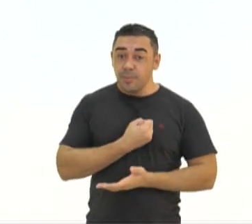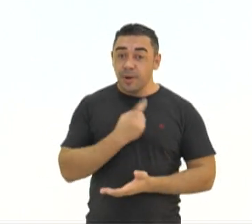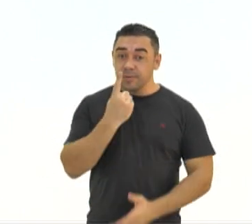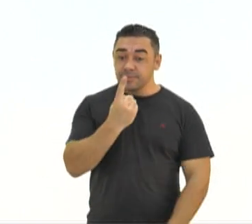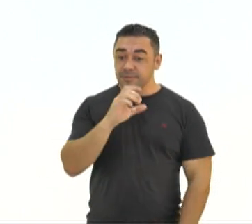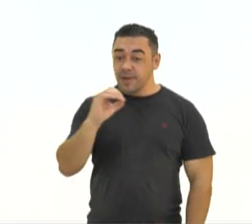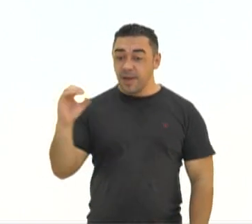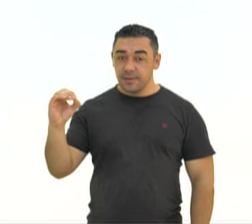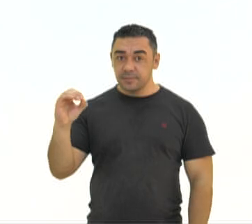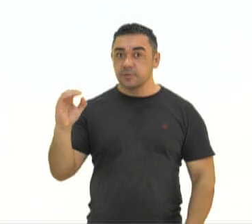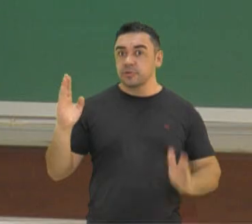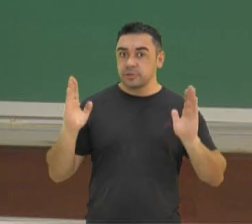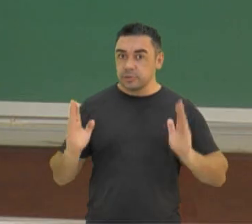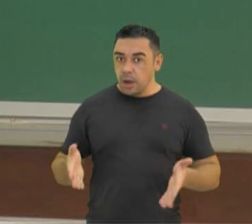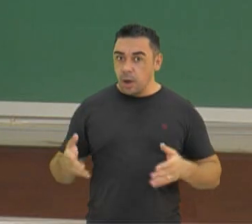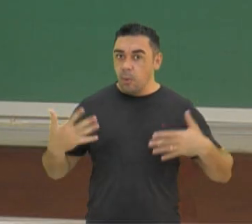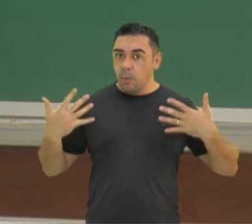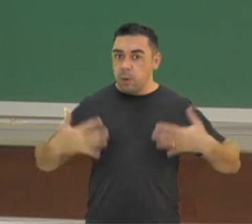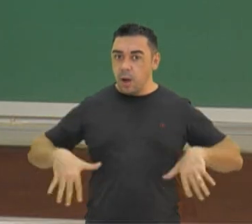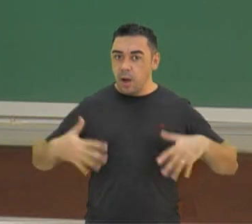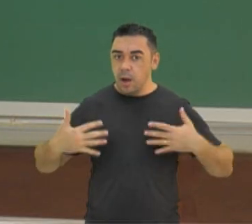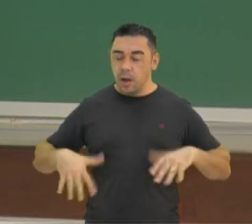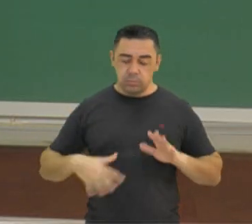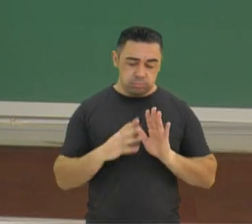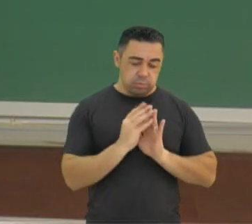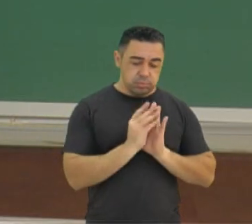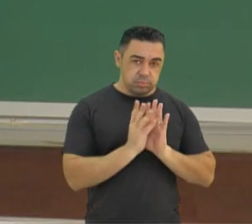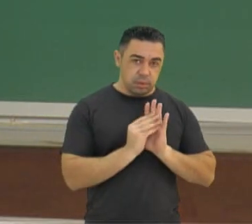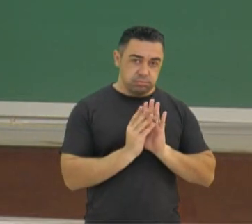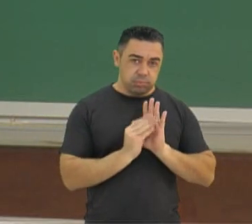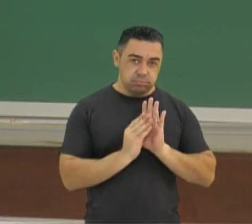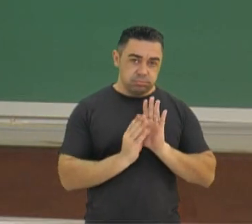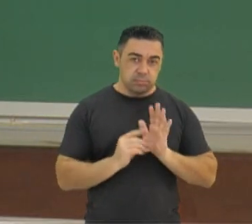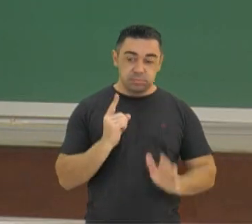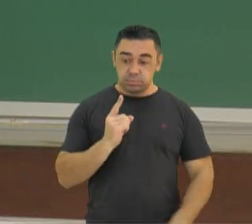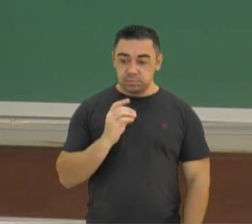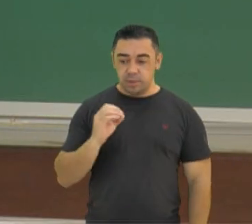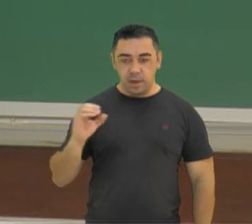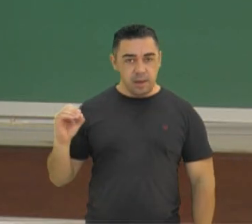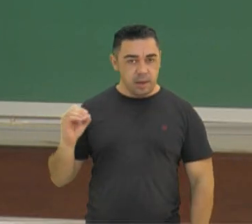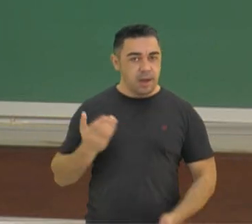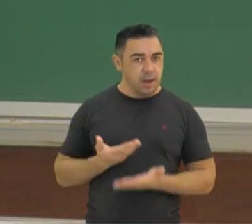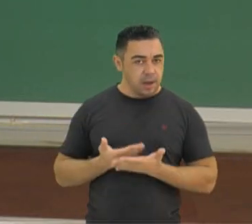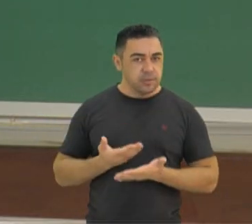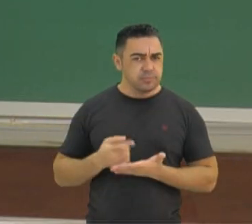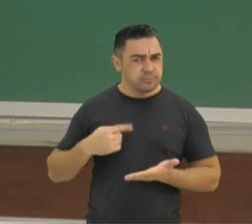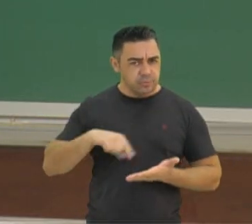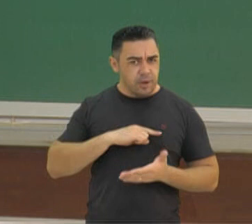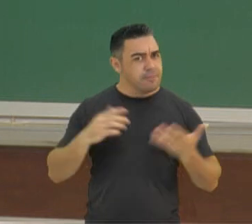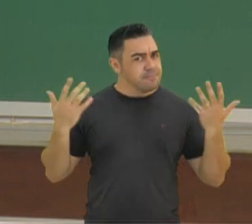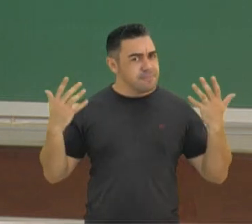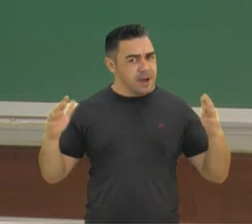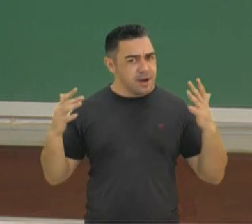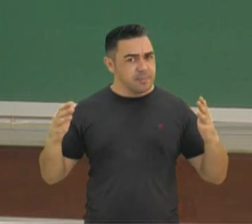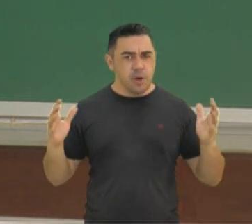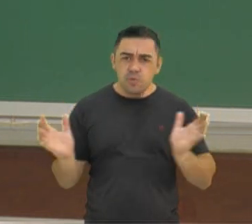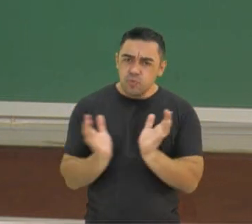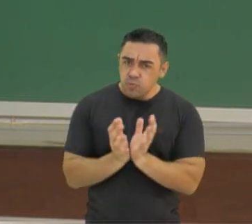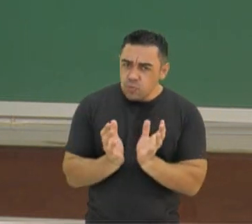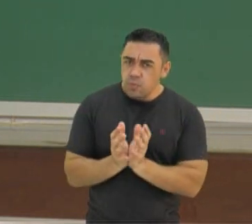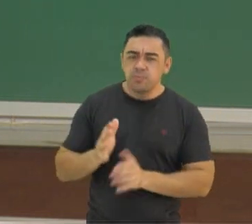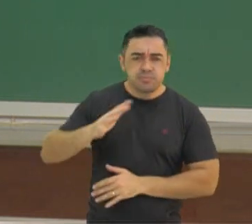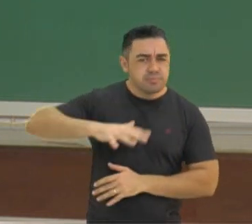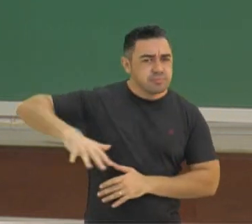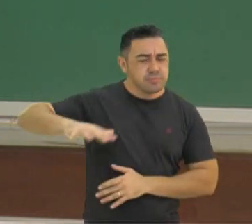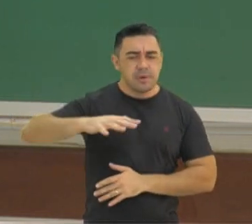Então já passou muita coisa, né? Já passou 100 aulas aí, né? Estamos todos de parabéns, né? Toda a equipe envolvida, né?